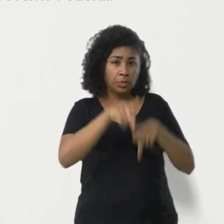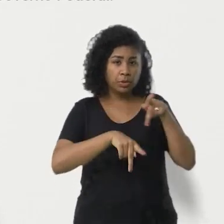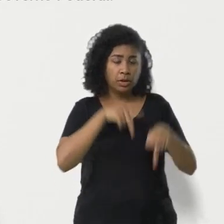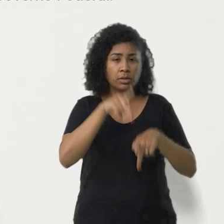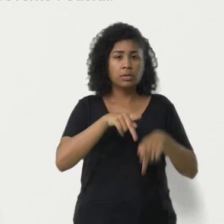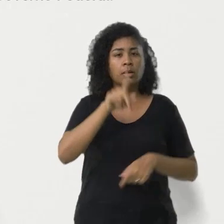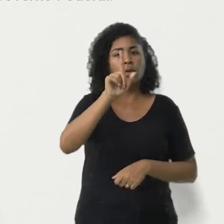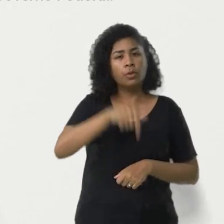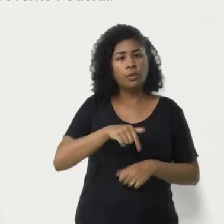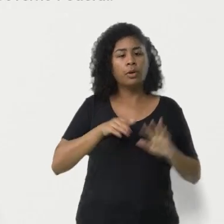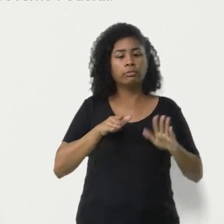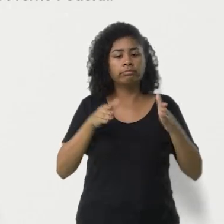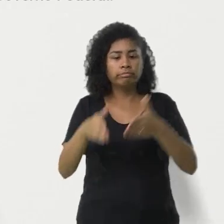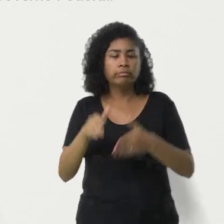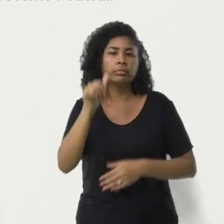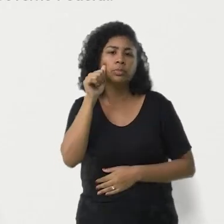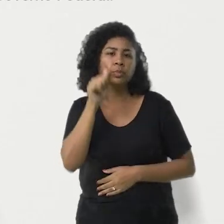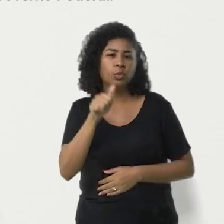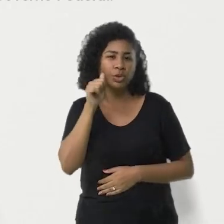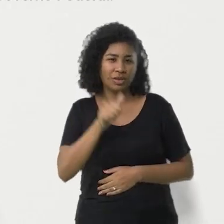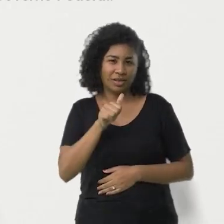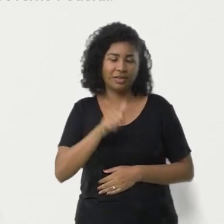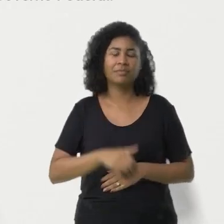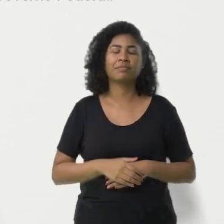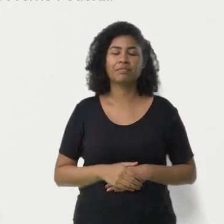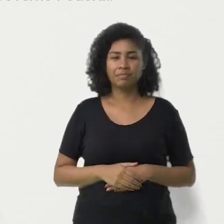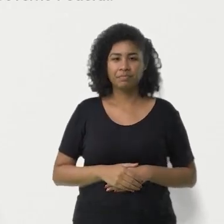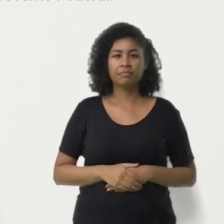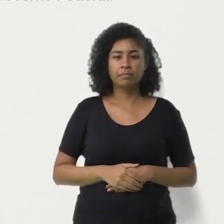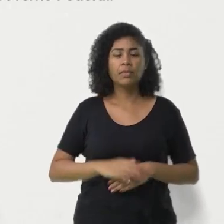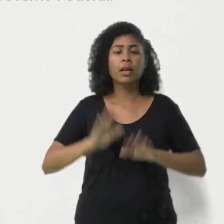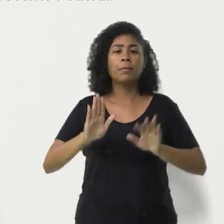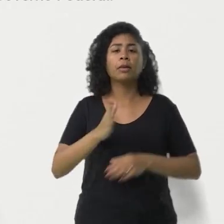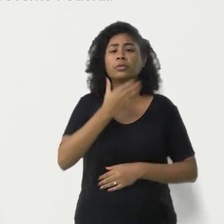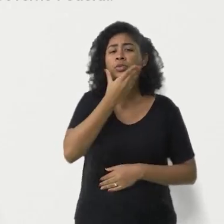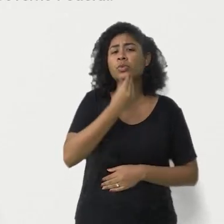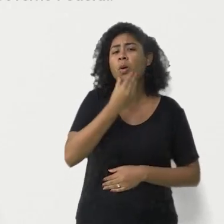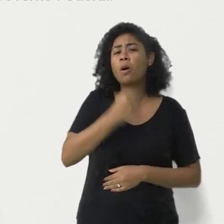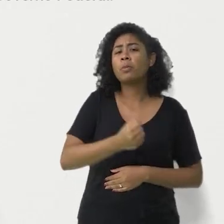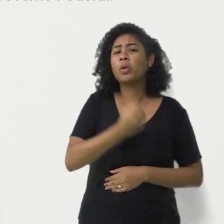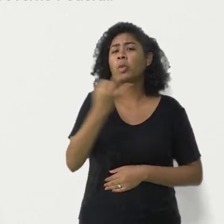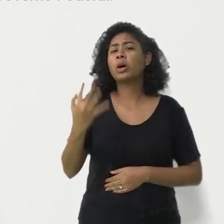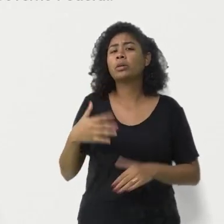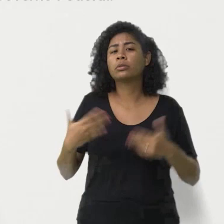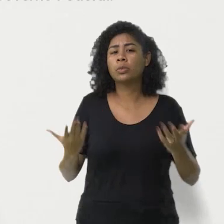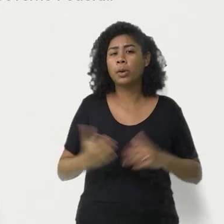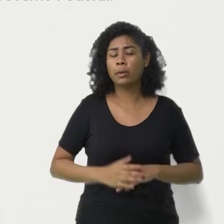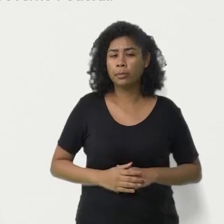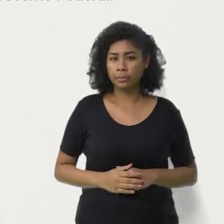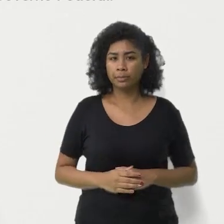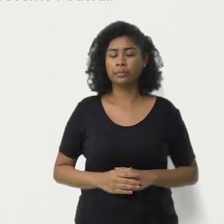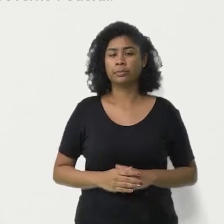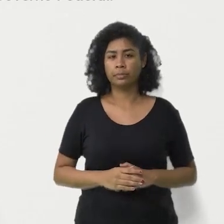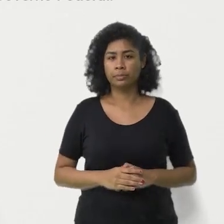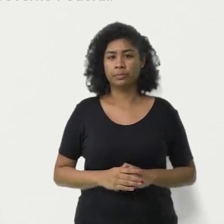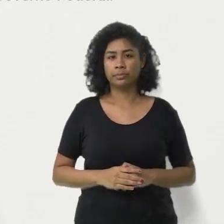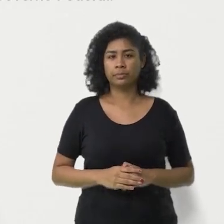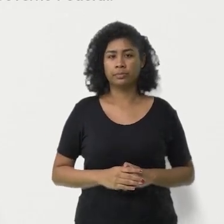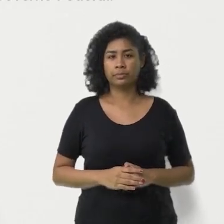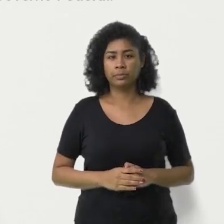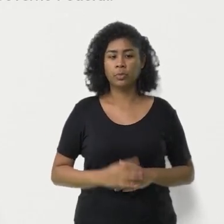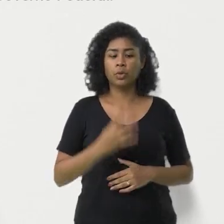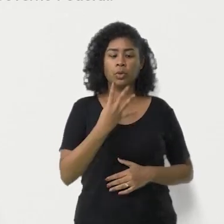aí das mulheres, tá? E em relação aos homens, como é que está essa quantidade? Vai estar em torno